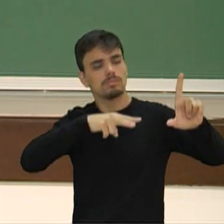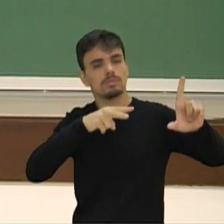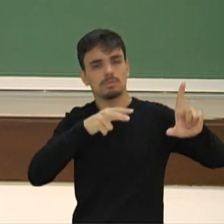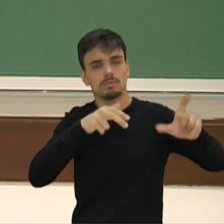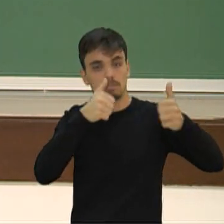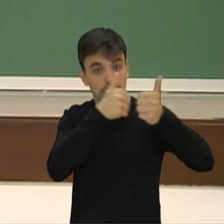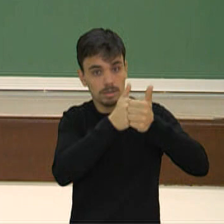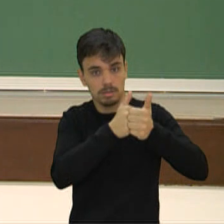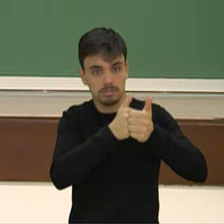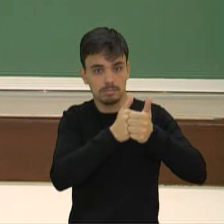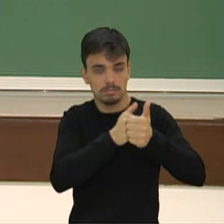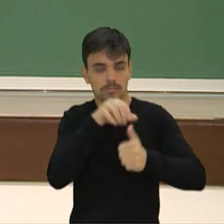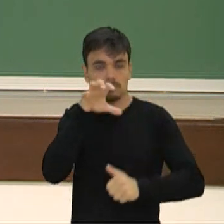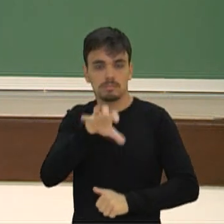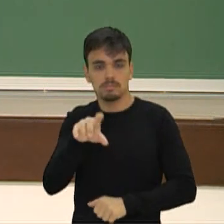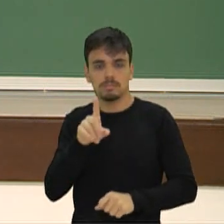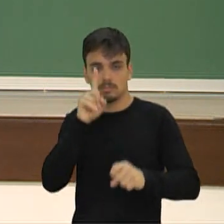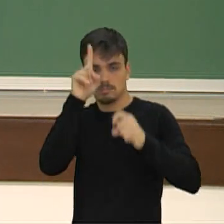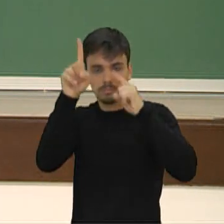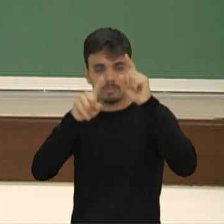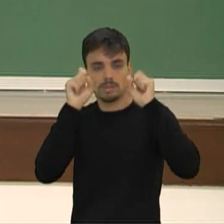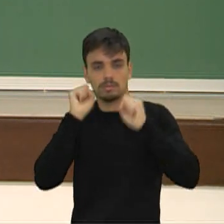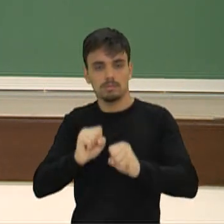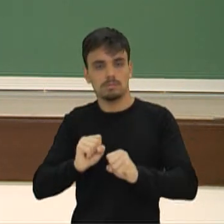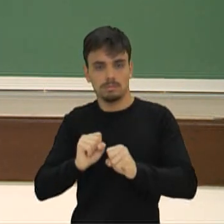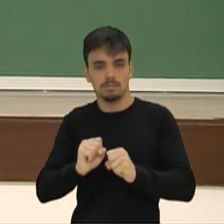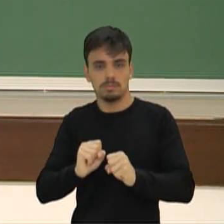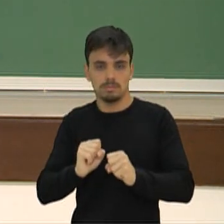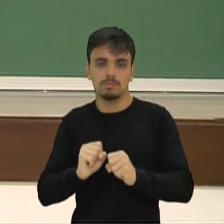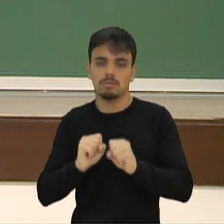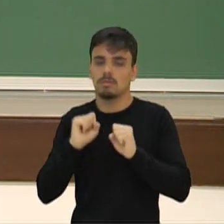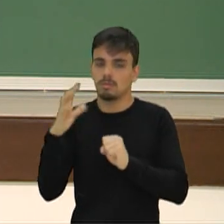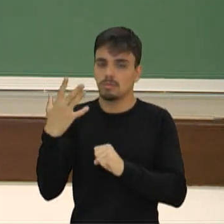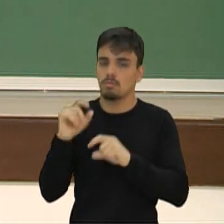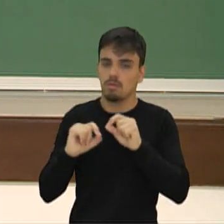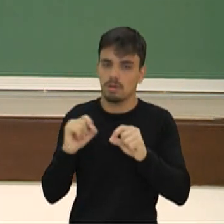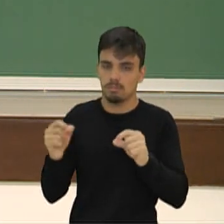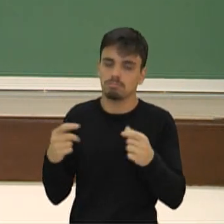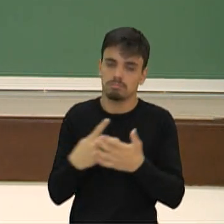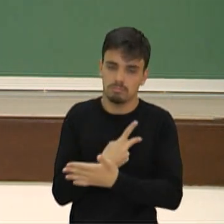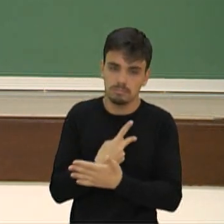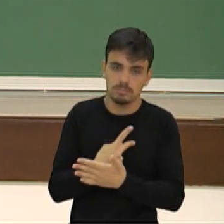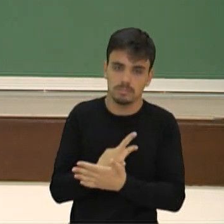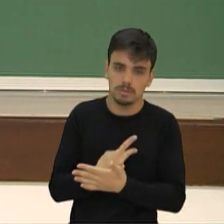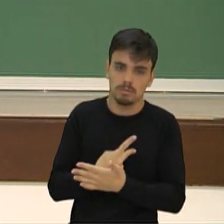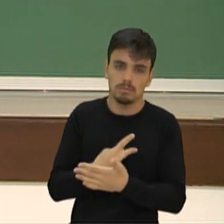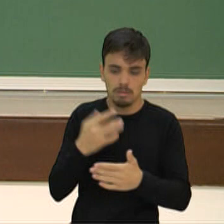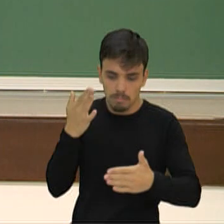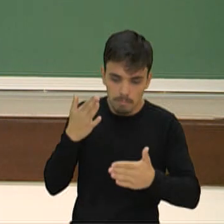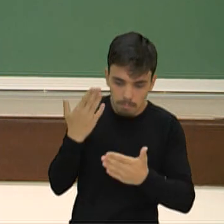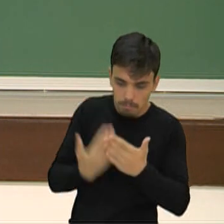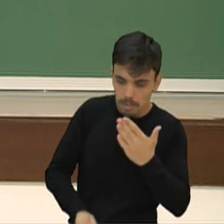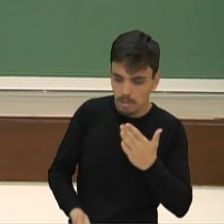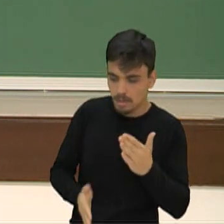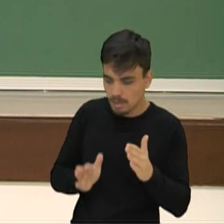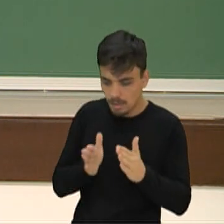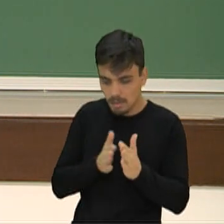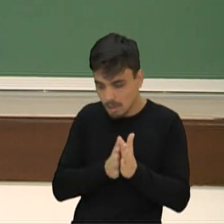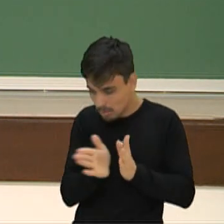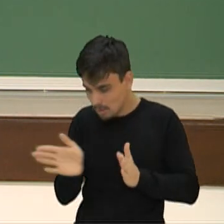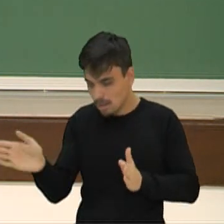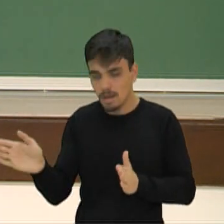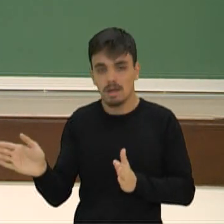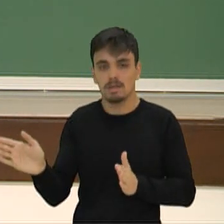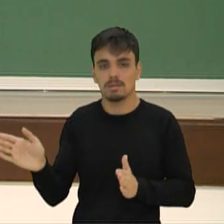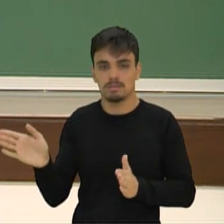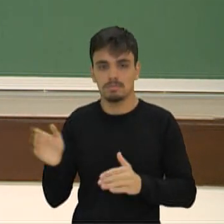E nessa ideia, o que pode ocorrer? Pode gerar algumas complicações, certo? Então você pode perder uma saída, aonde essa saída pode levar